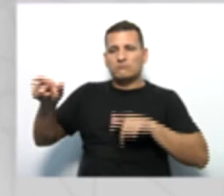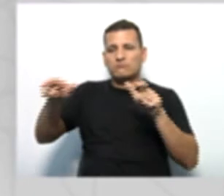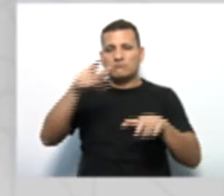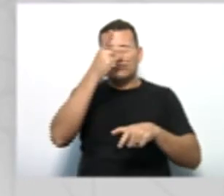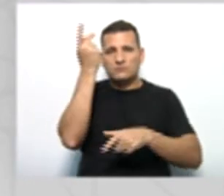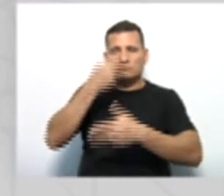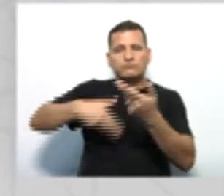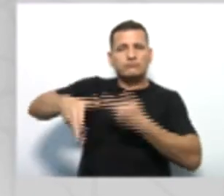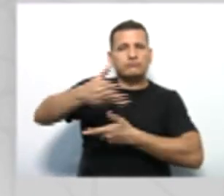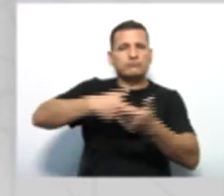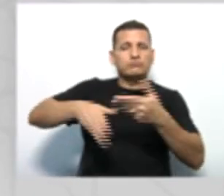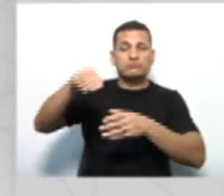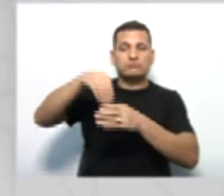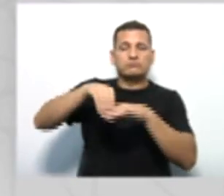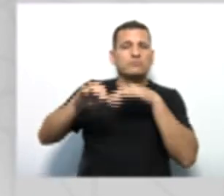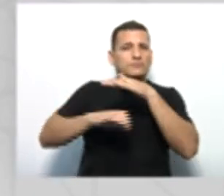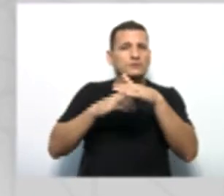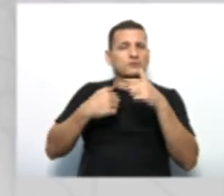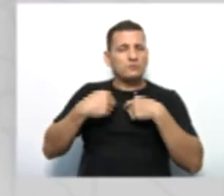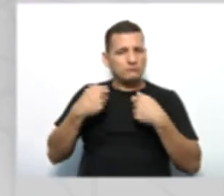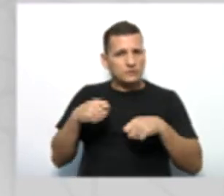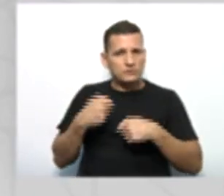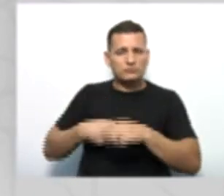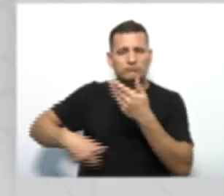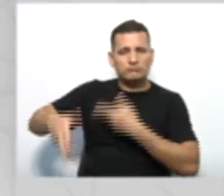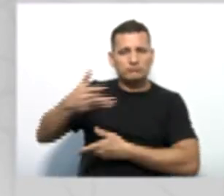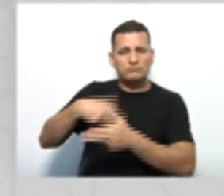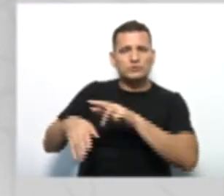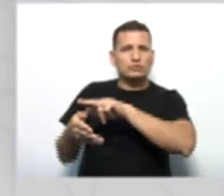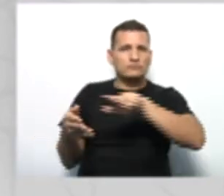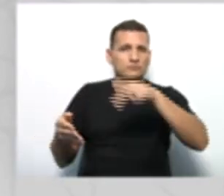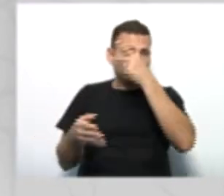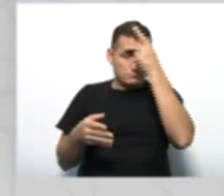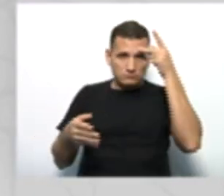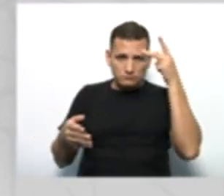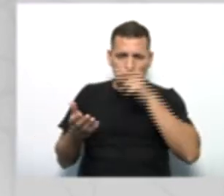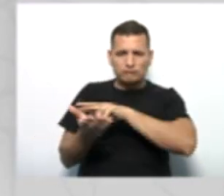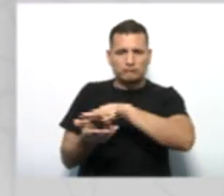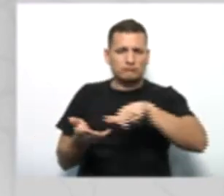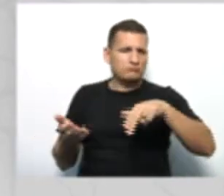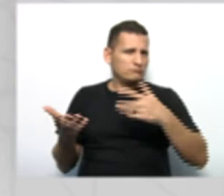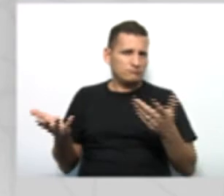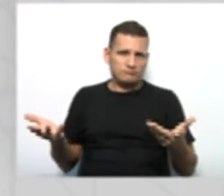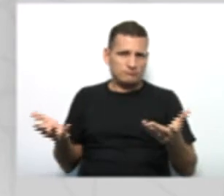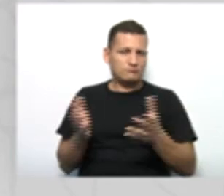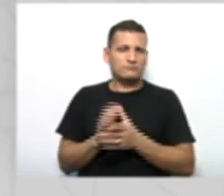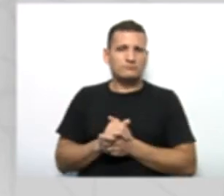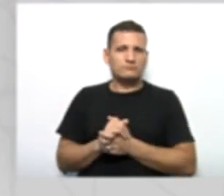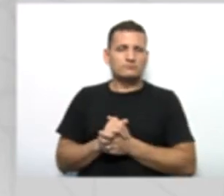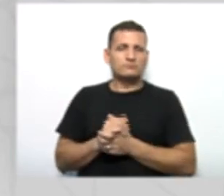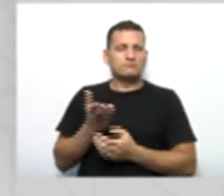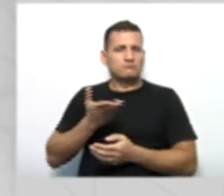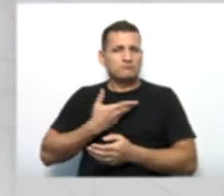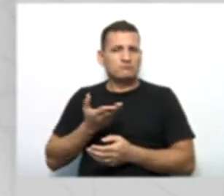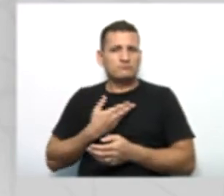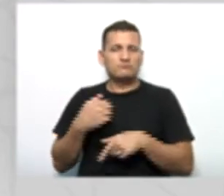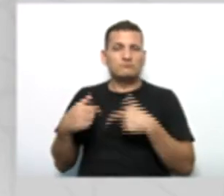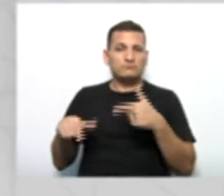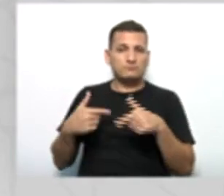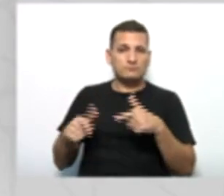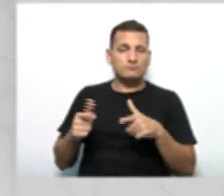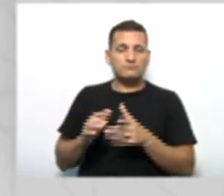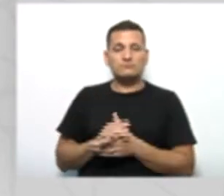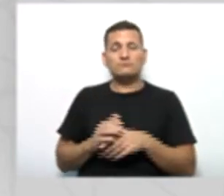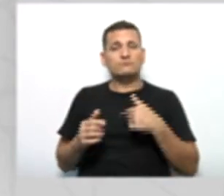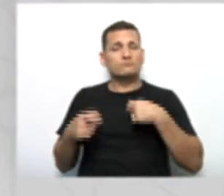de uma empresa, eu vou precisar me relacionar com diversas pessoas, diversos colegas de trabalho, e